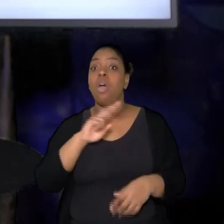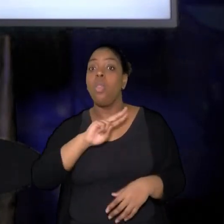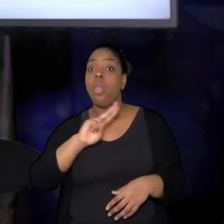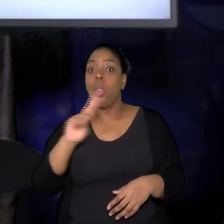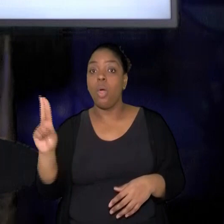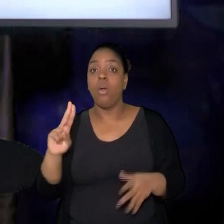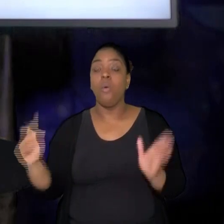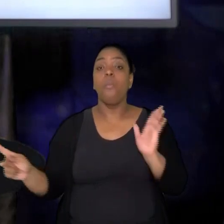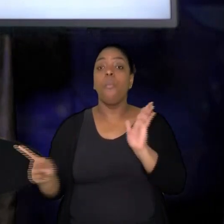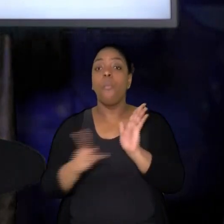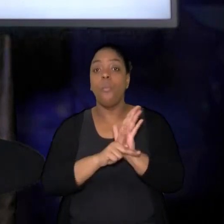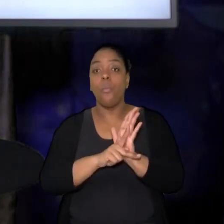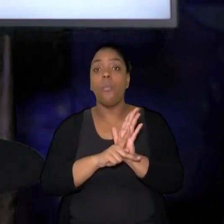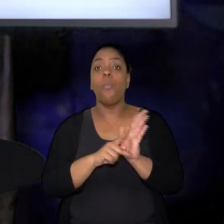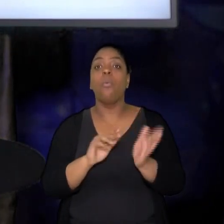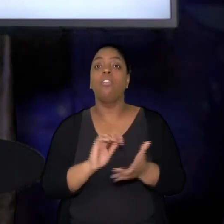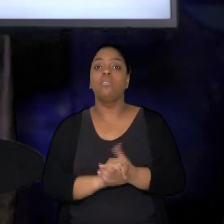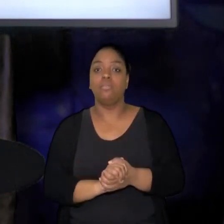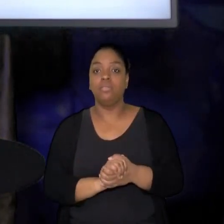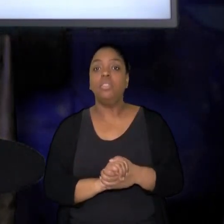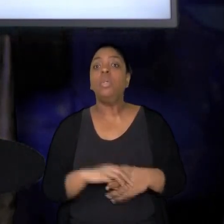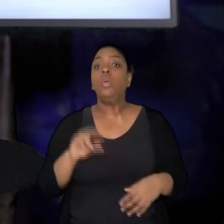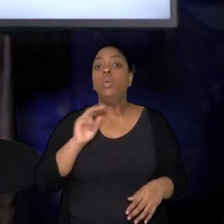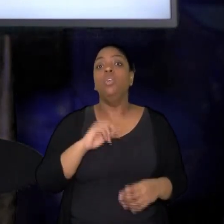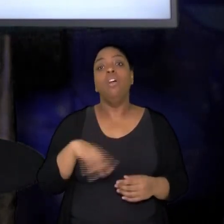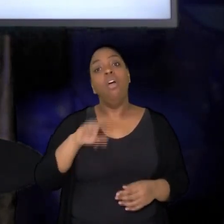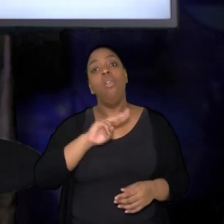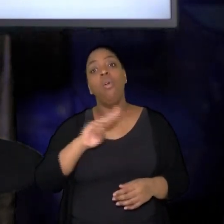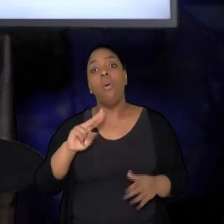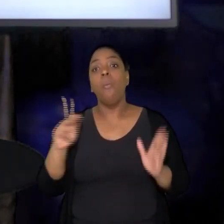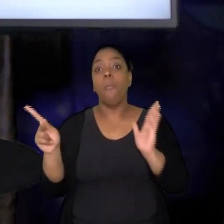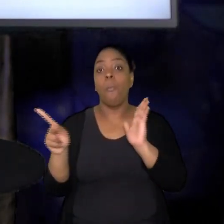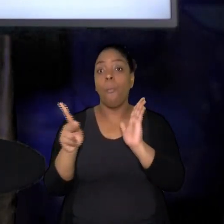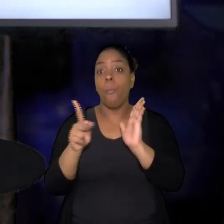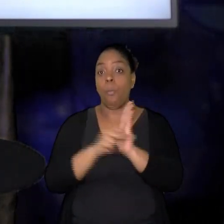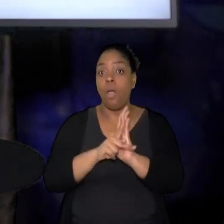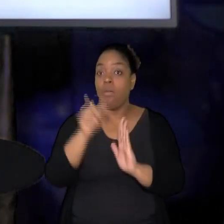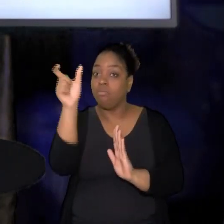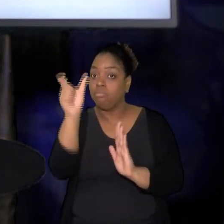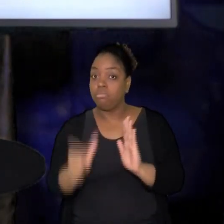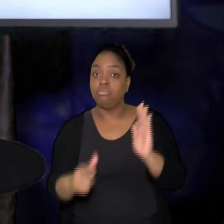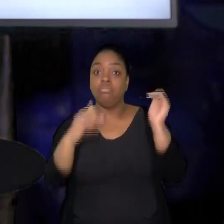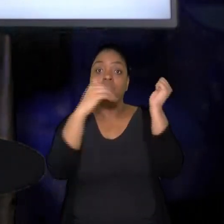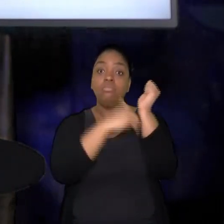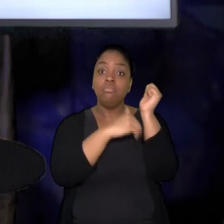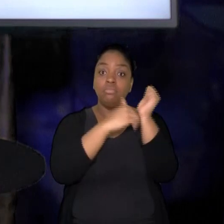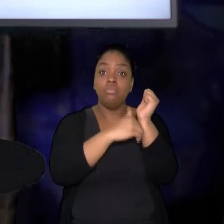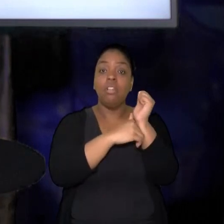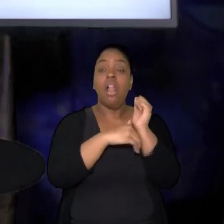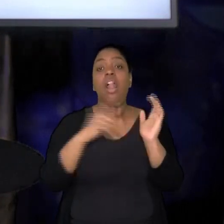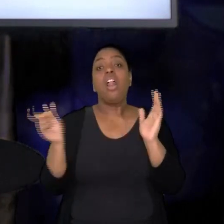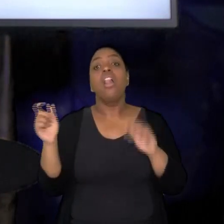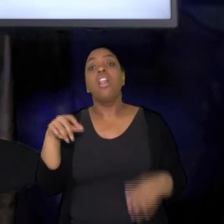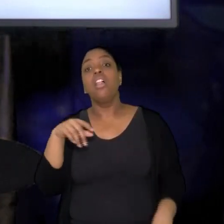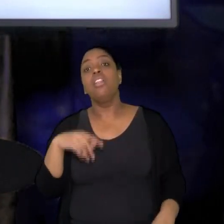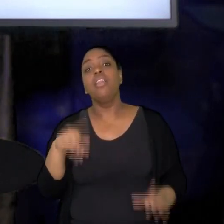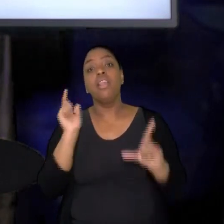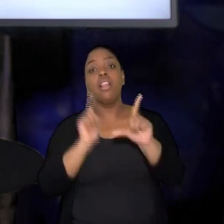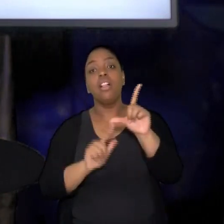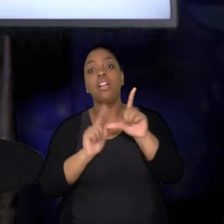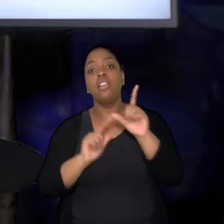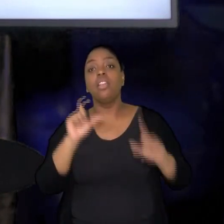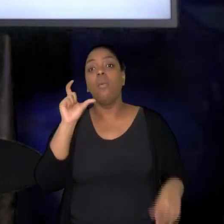de seres misteriosos são escritos com letra maiúscula. Reescreva as